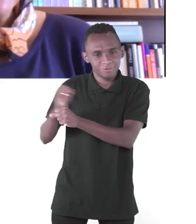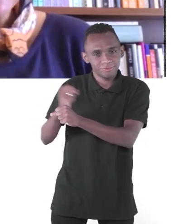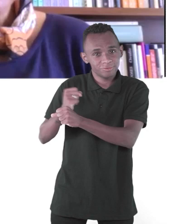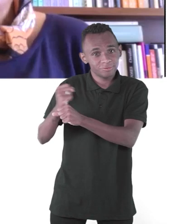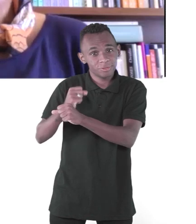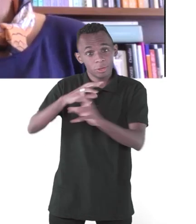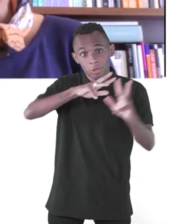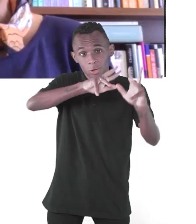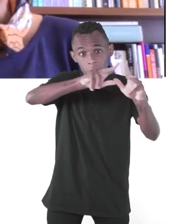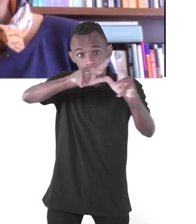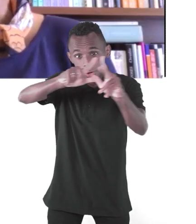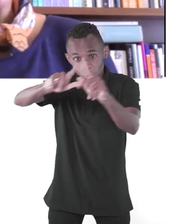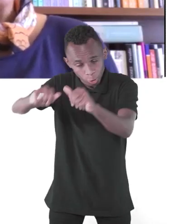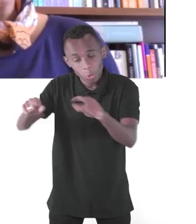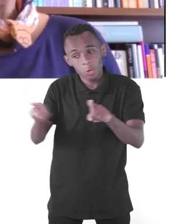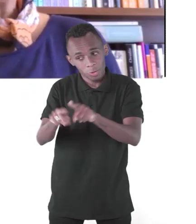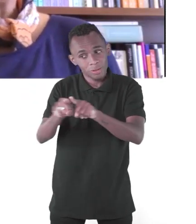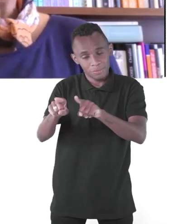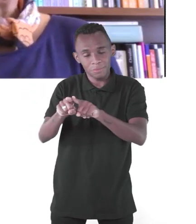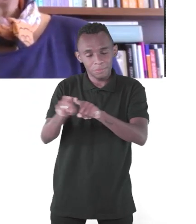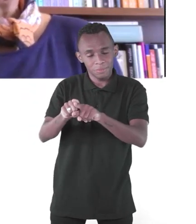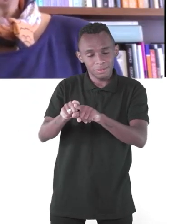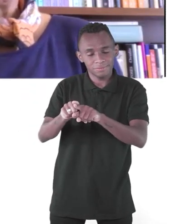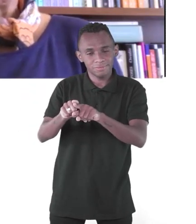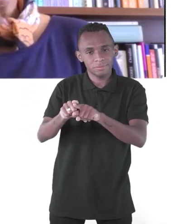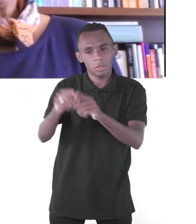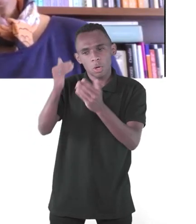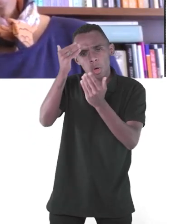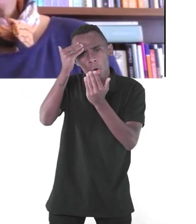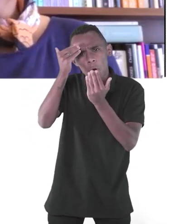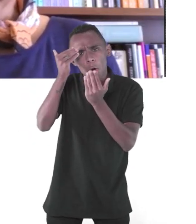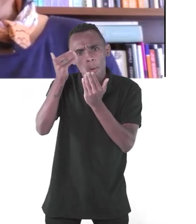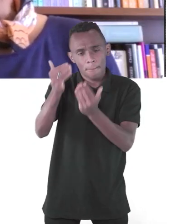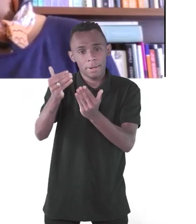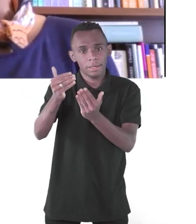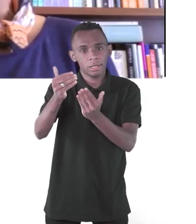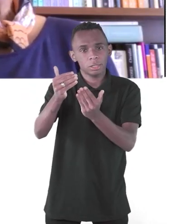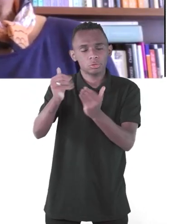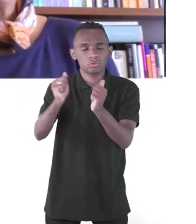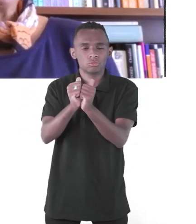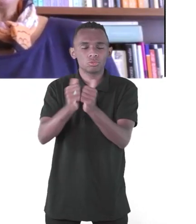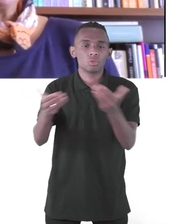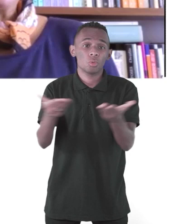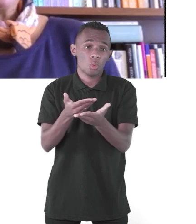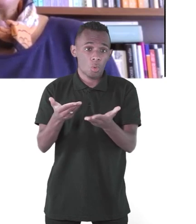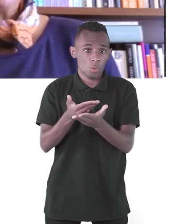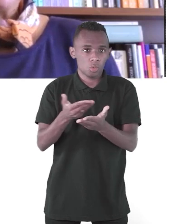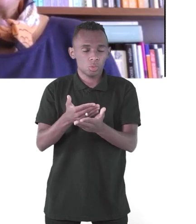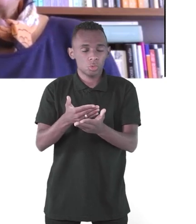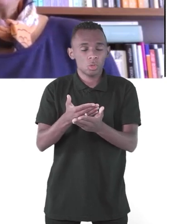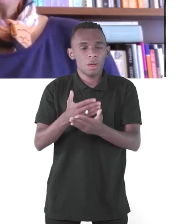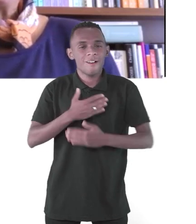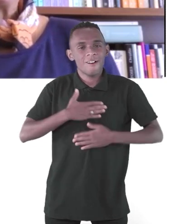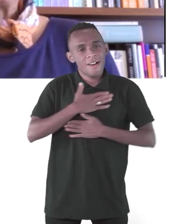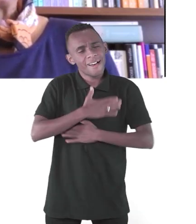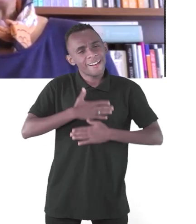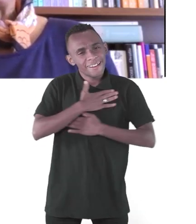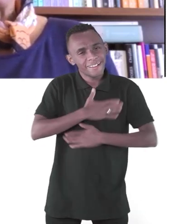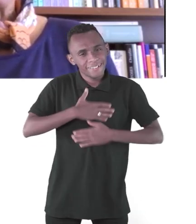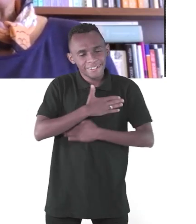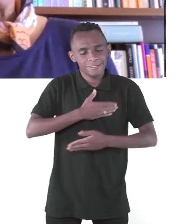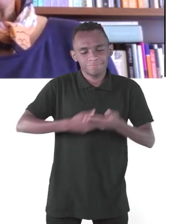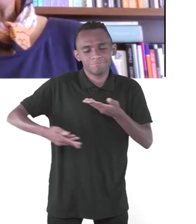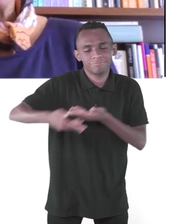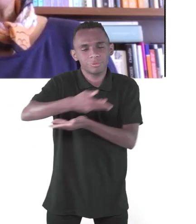há muitos e muitos anos e todo mundo que está nos assistindo também. Muito obrigado por estar conosco. É uma